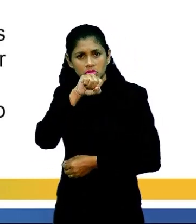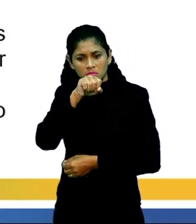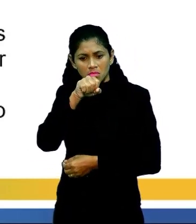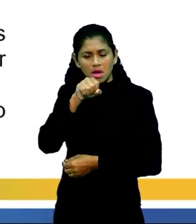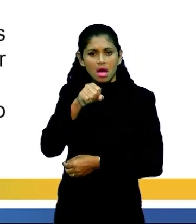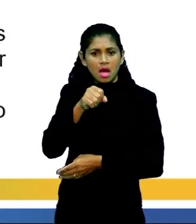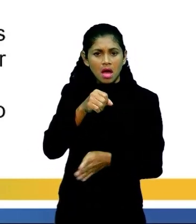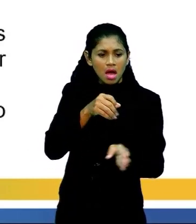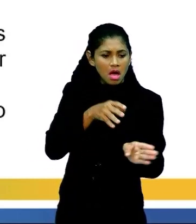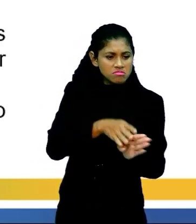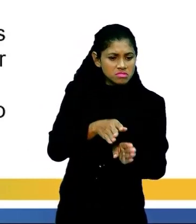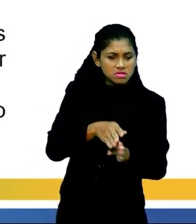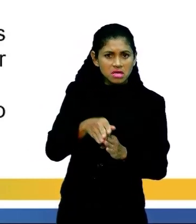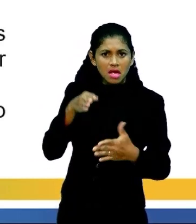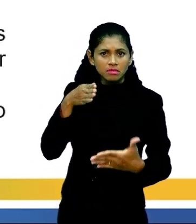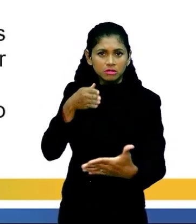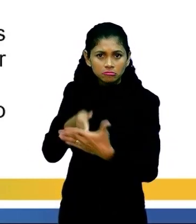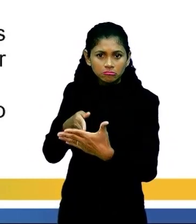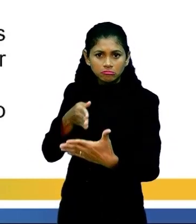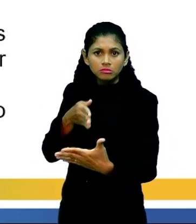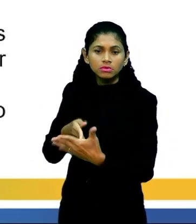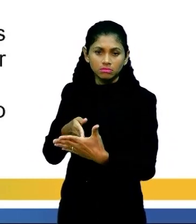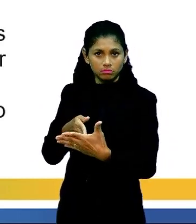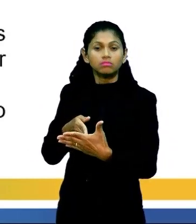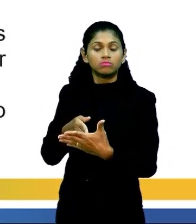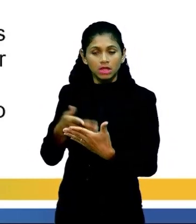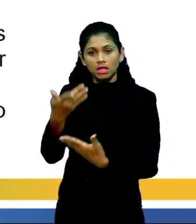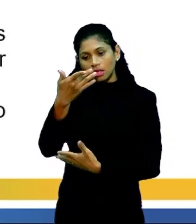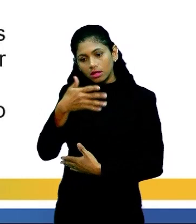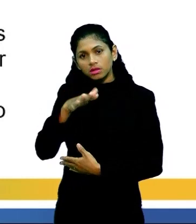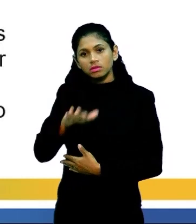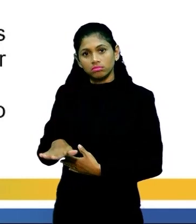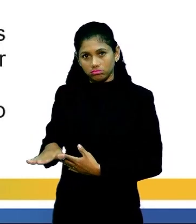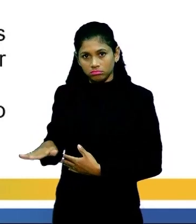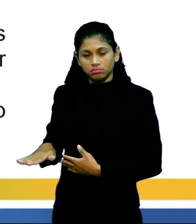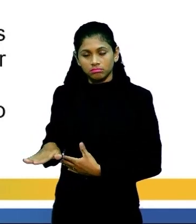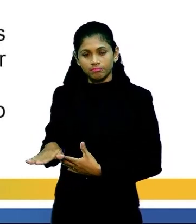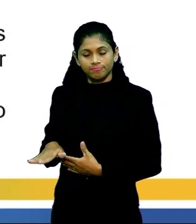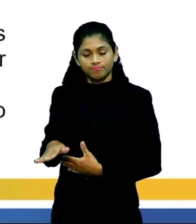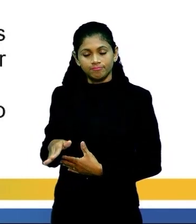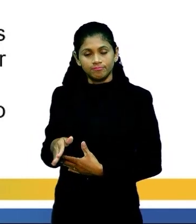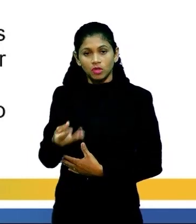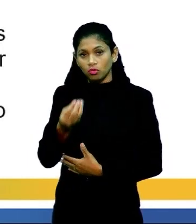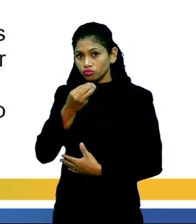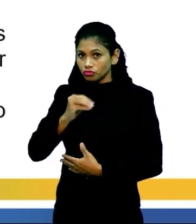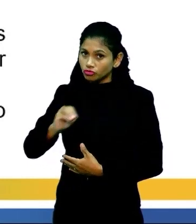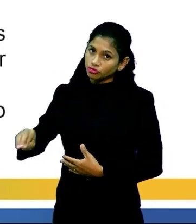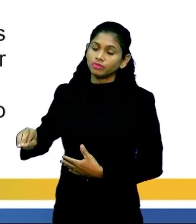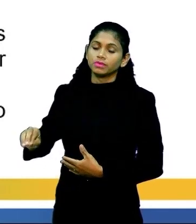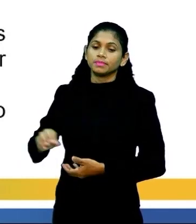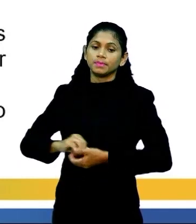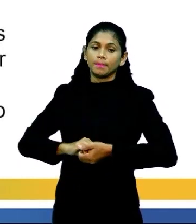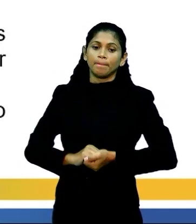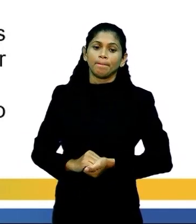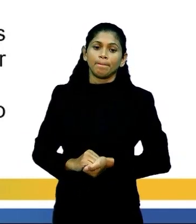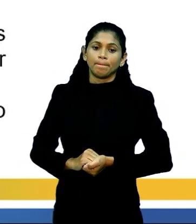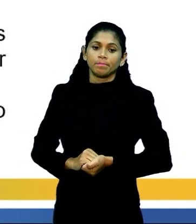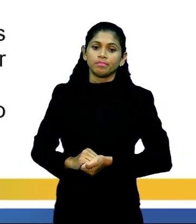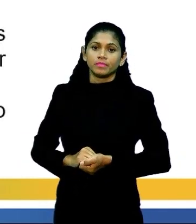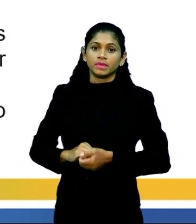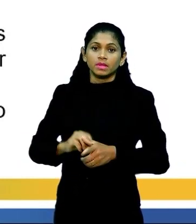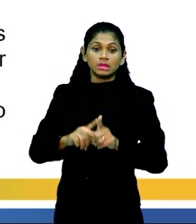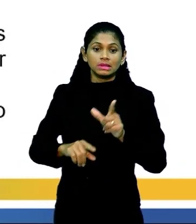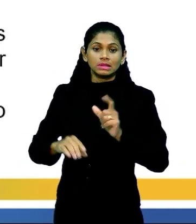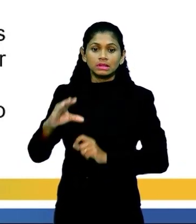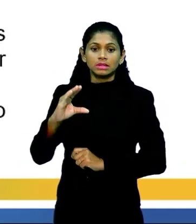né? Não comentou sobre isso, portanto, nós vamos descartar essa letra B. Na letra C, nós temos: